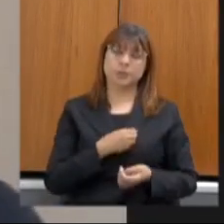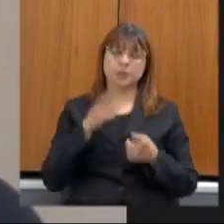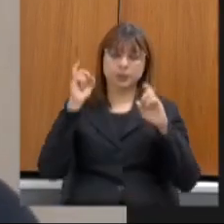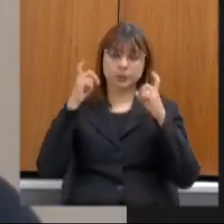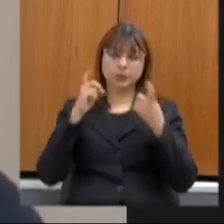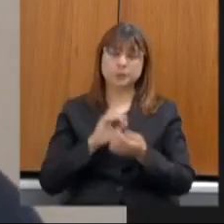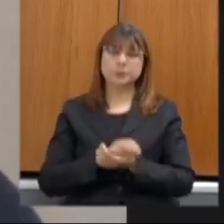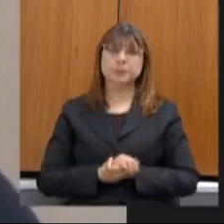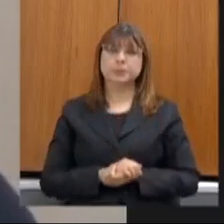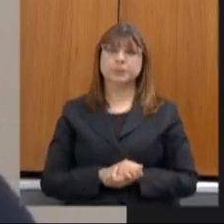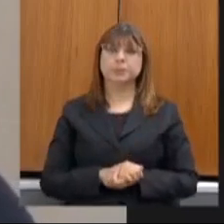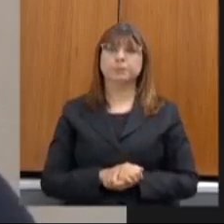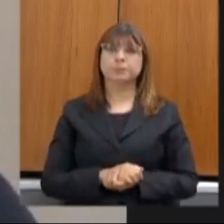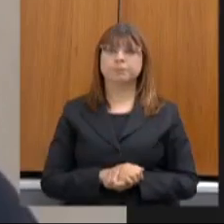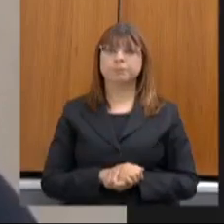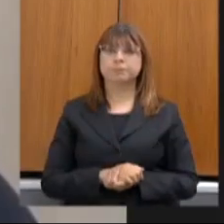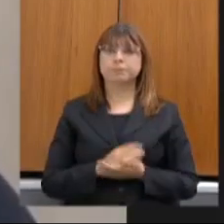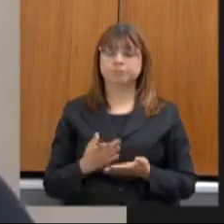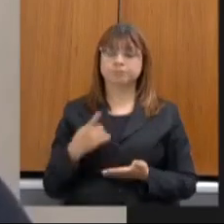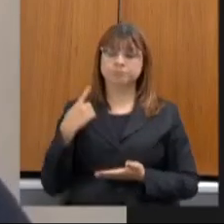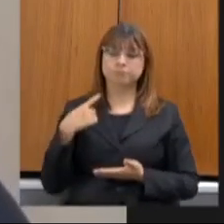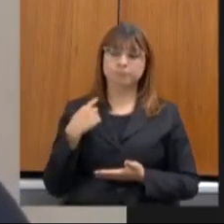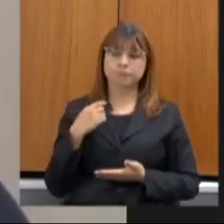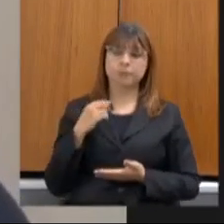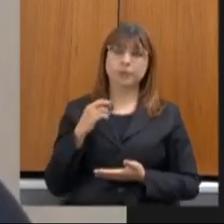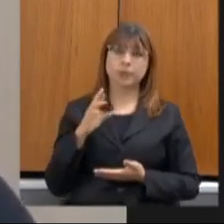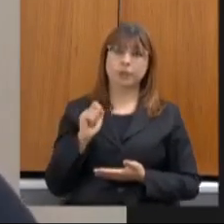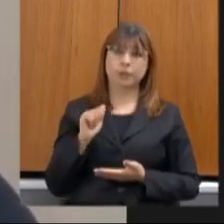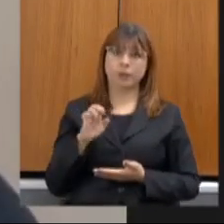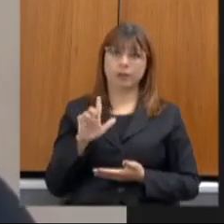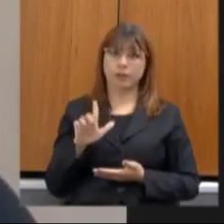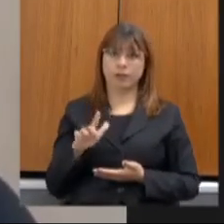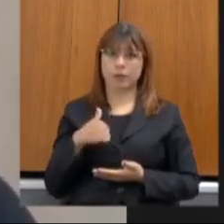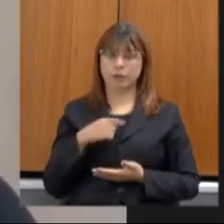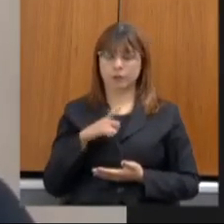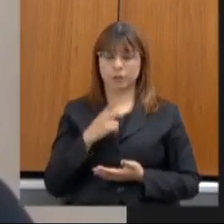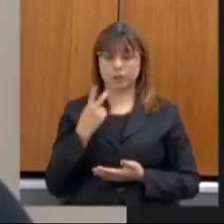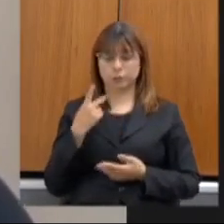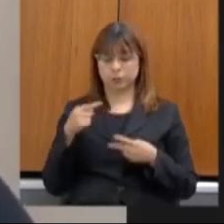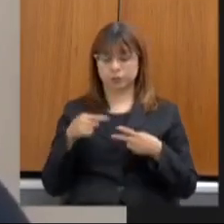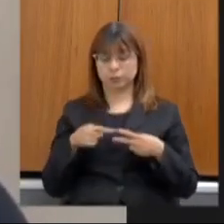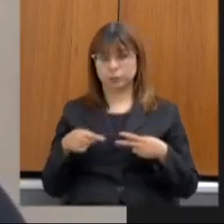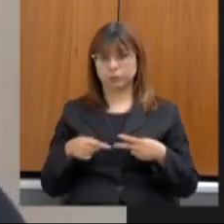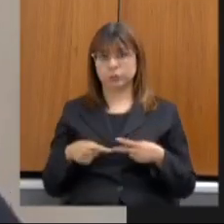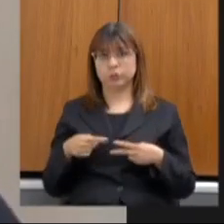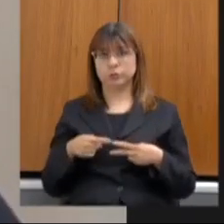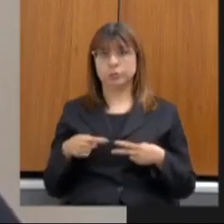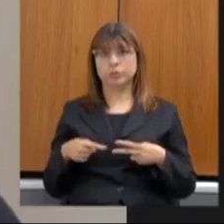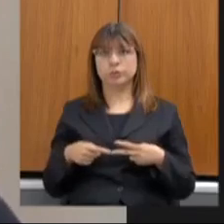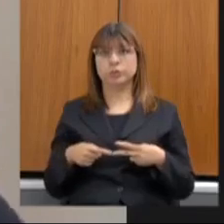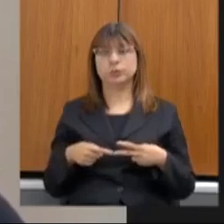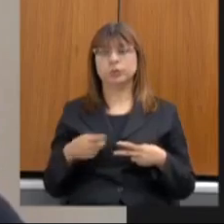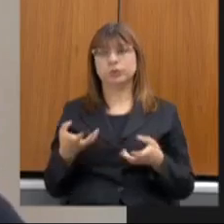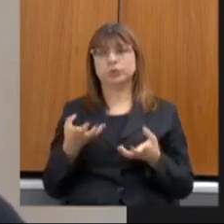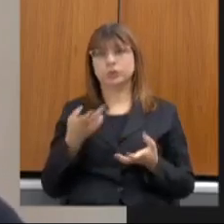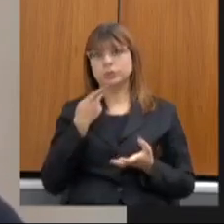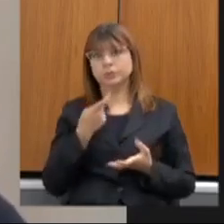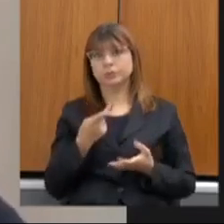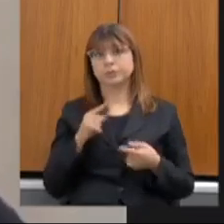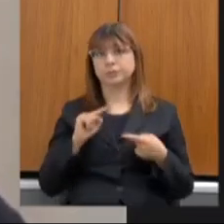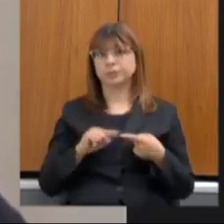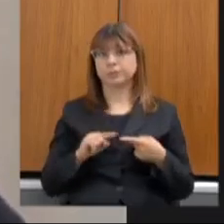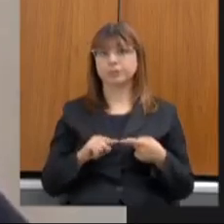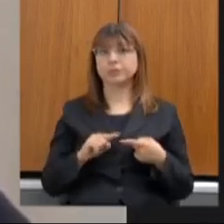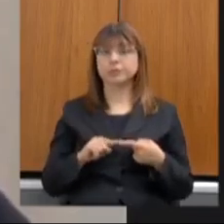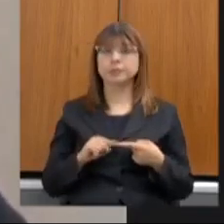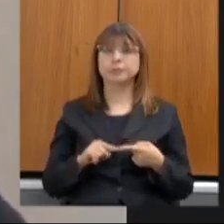reunião o deputado Rafael eu tenho dois assuntos a serem tratados eu eu quero